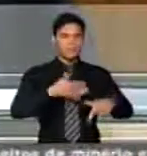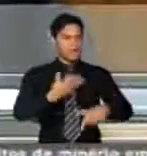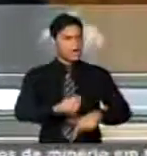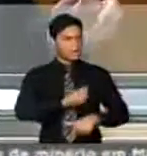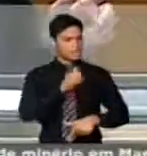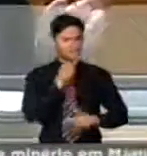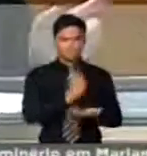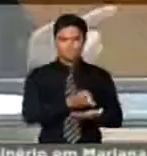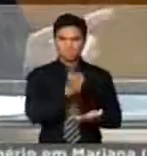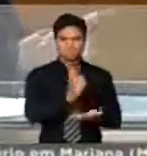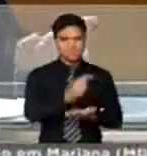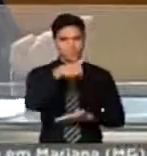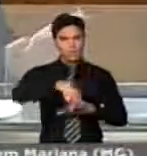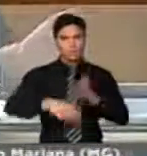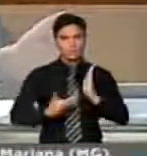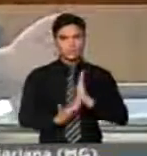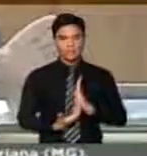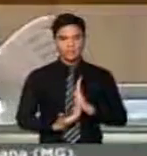aqui dessa casa.